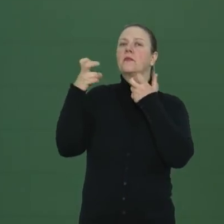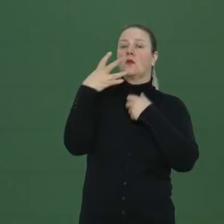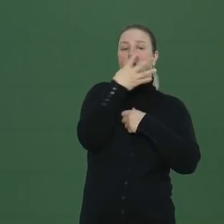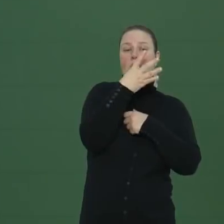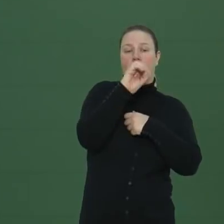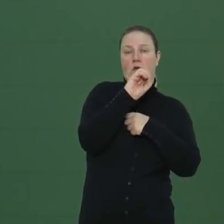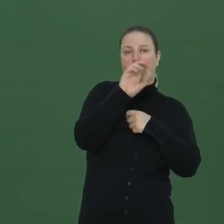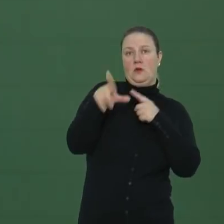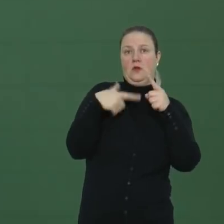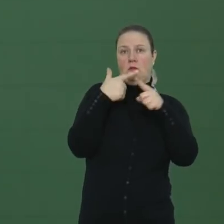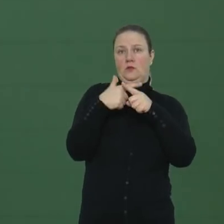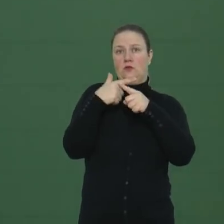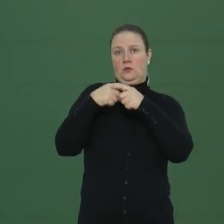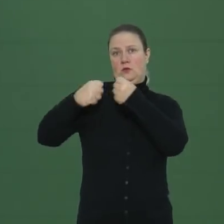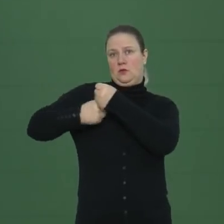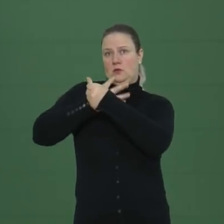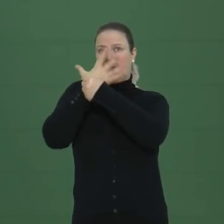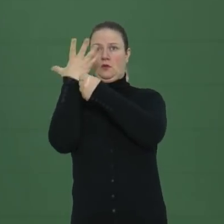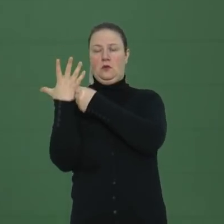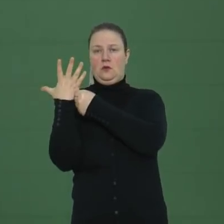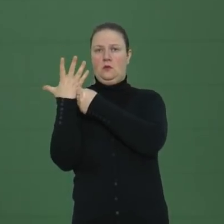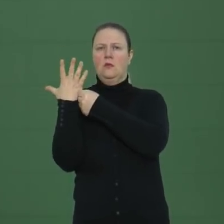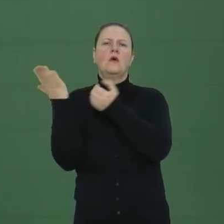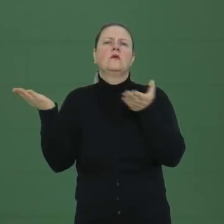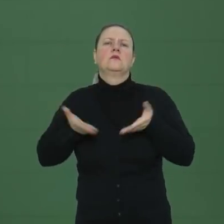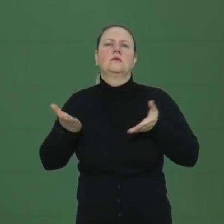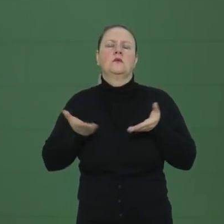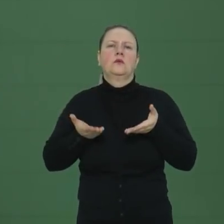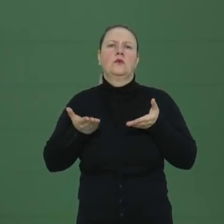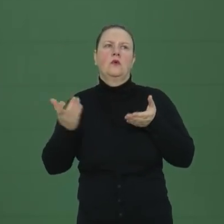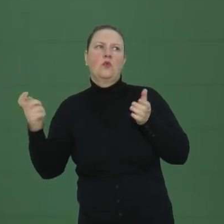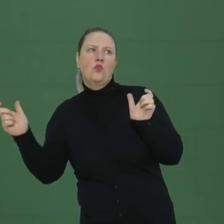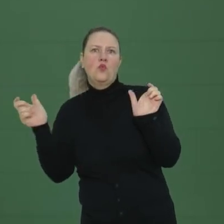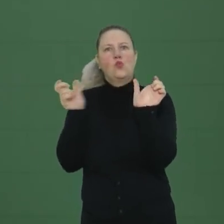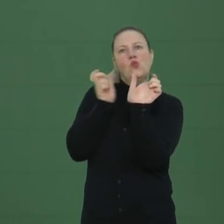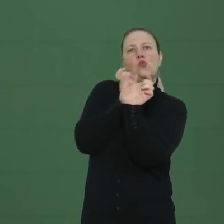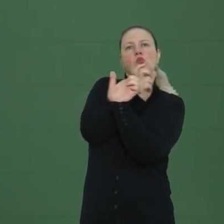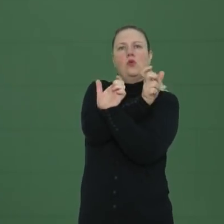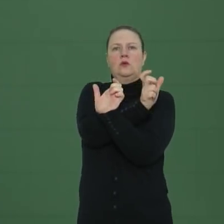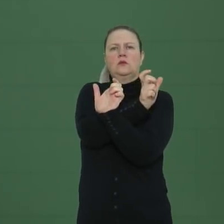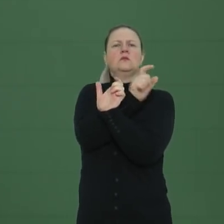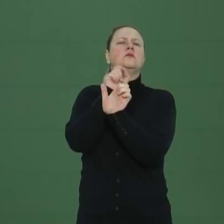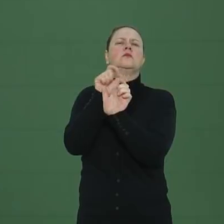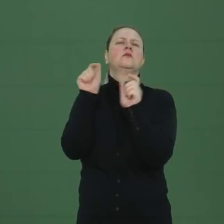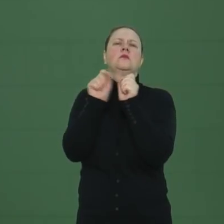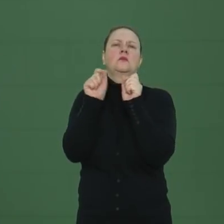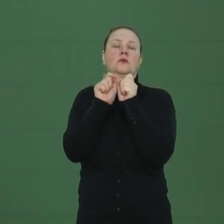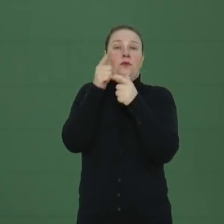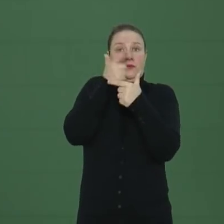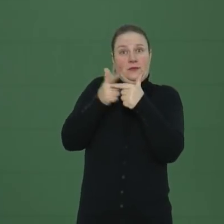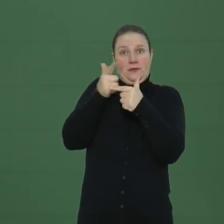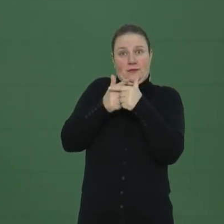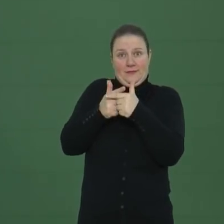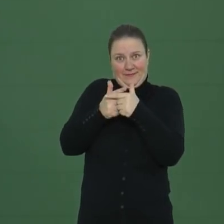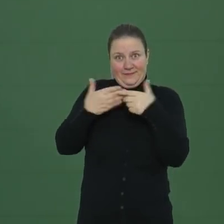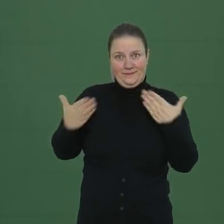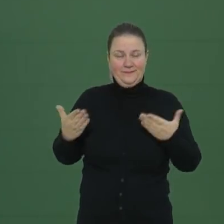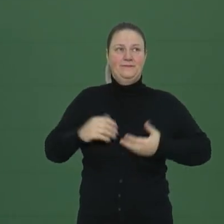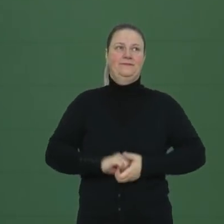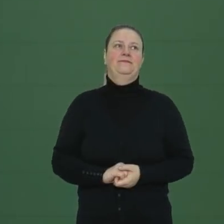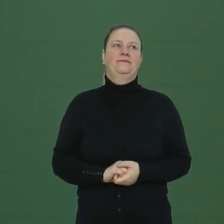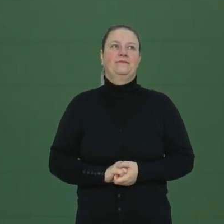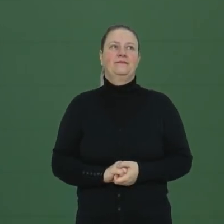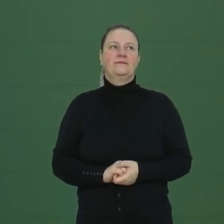minha potência, tudo bem? Então, se ele está multiplicando, eu vou passar ele para o outro lado fazendo o quê? Dividindo,